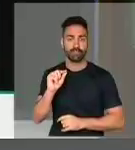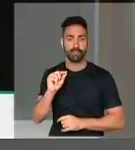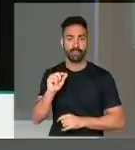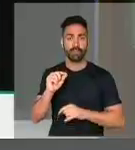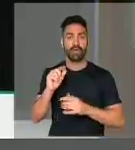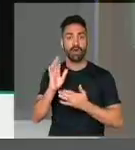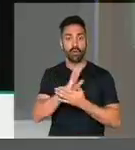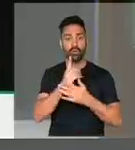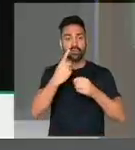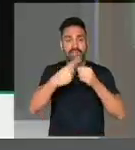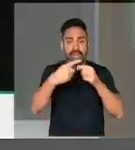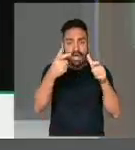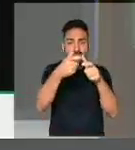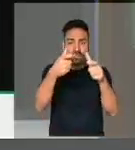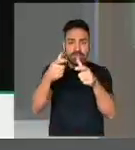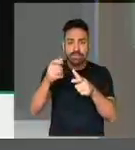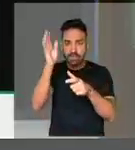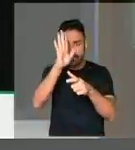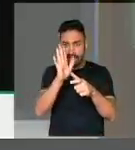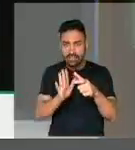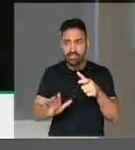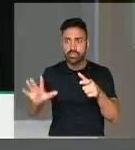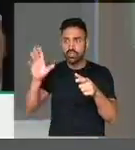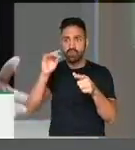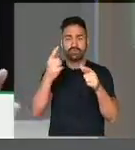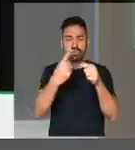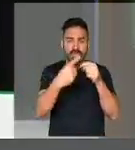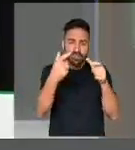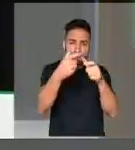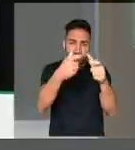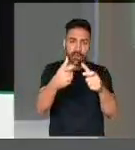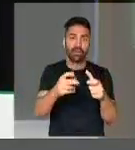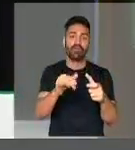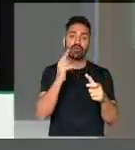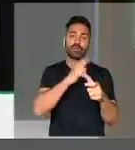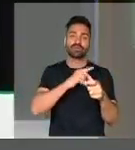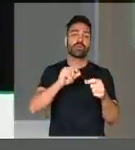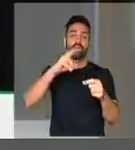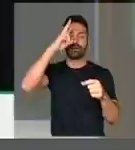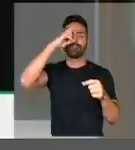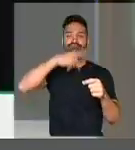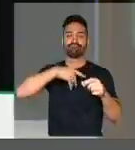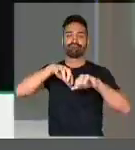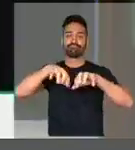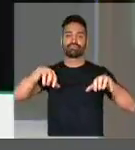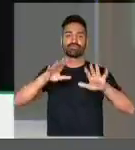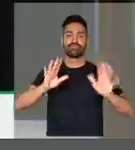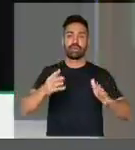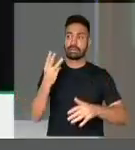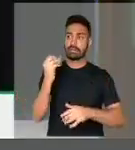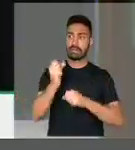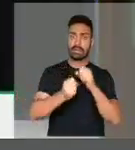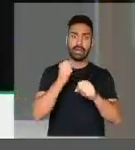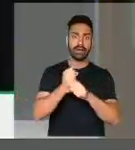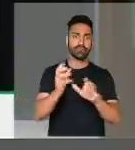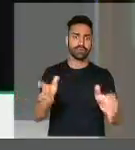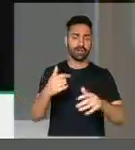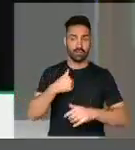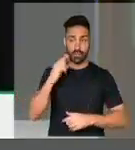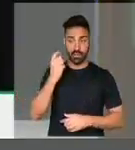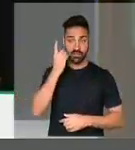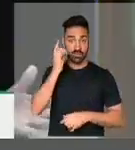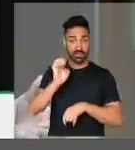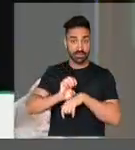do Brasil inteiro que se preparam para suas emancipações há mais de 30 anos. Quando fui deputado